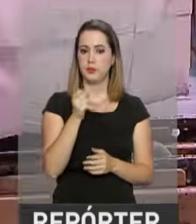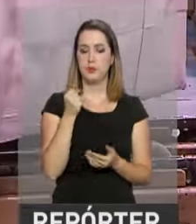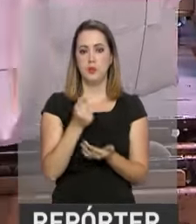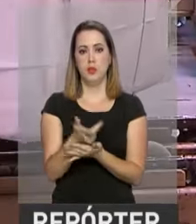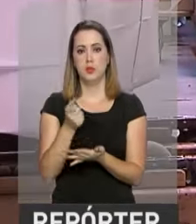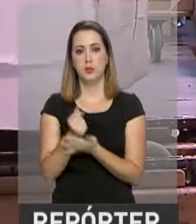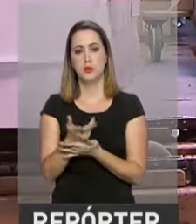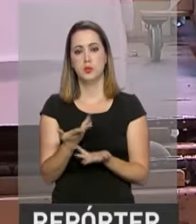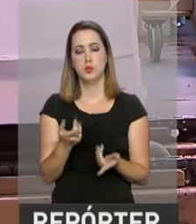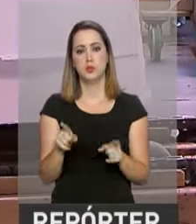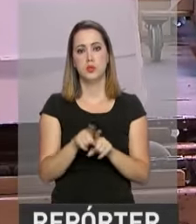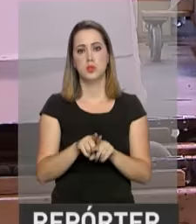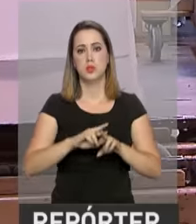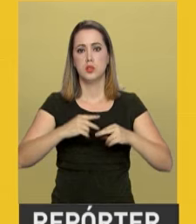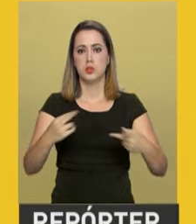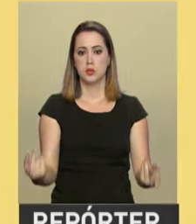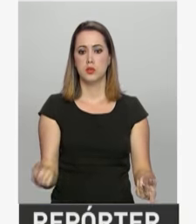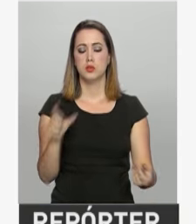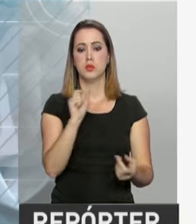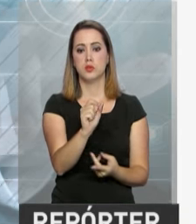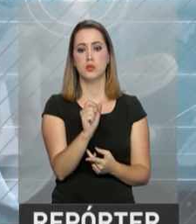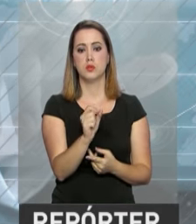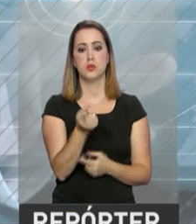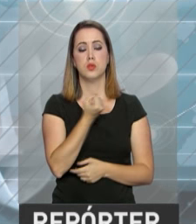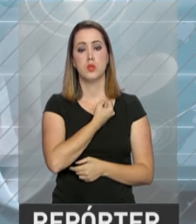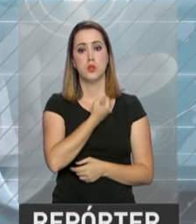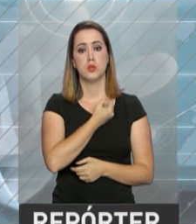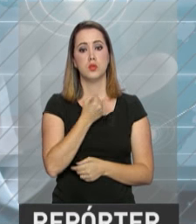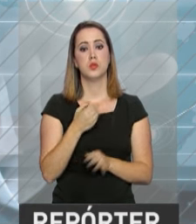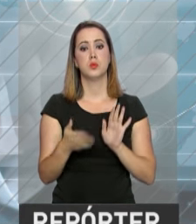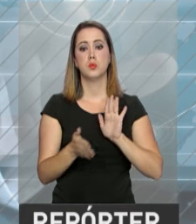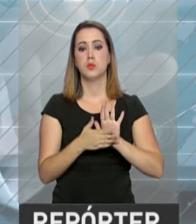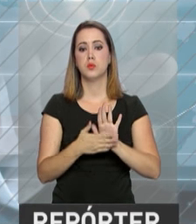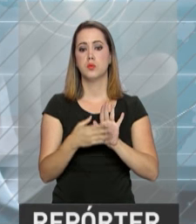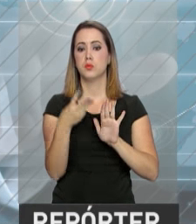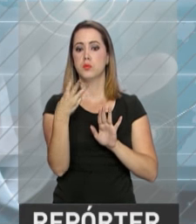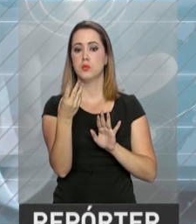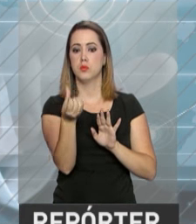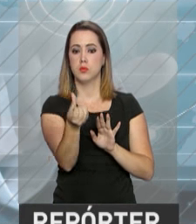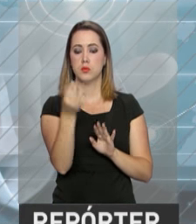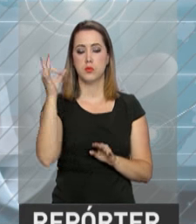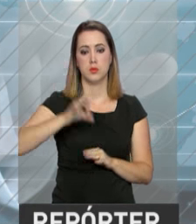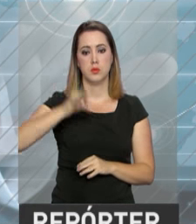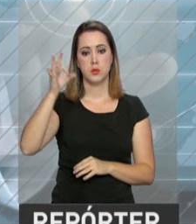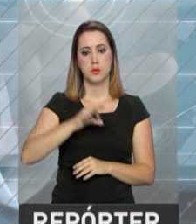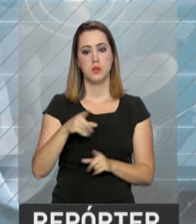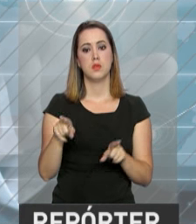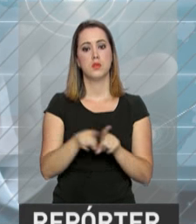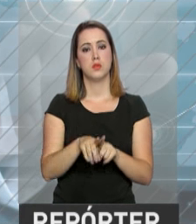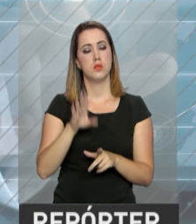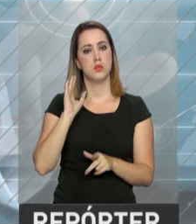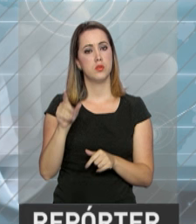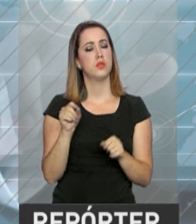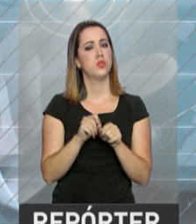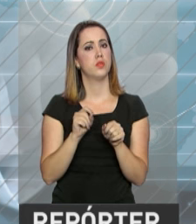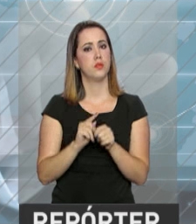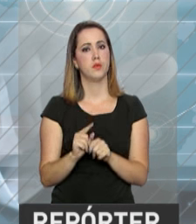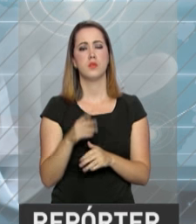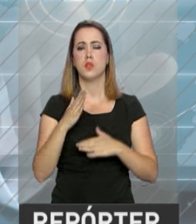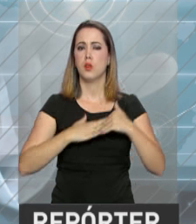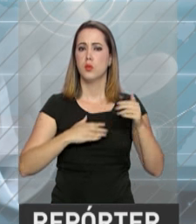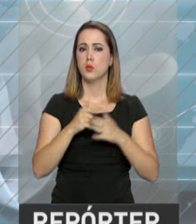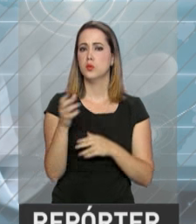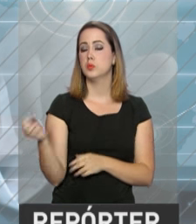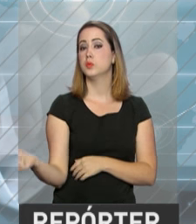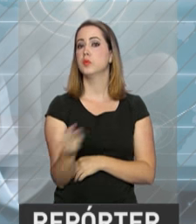públicas de produtos inovadores os dados mostram que 36% das empresas fizeram algum tipo de